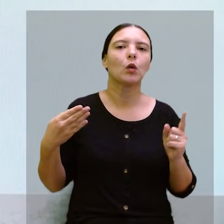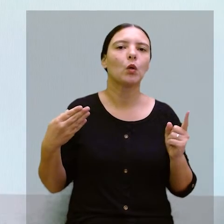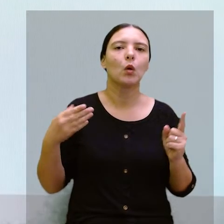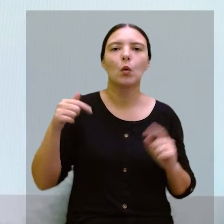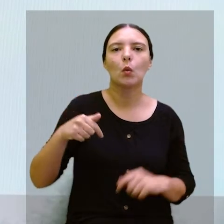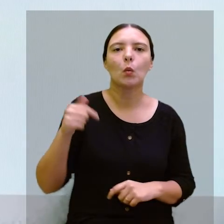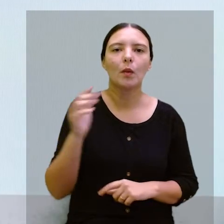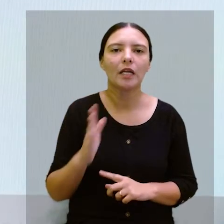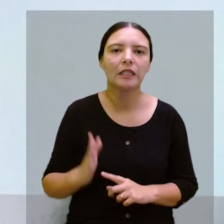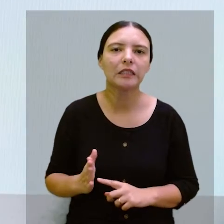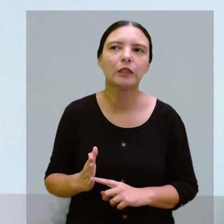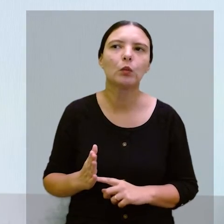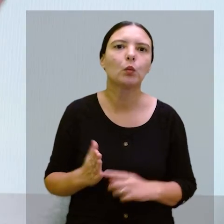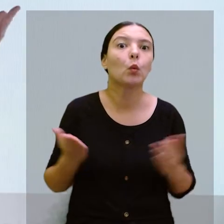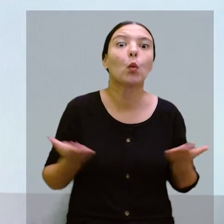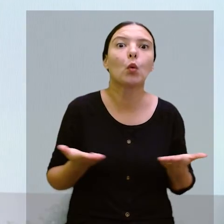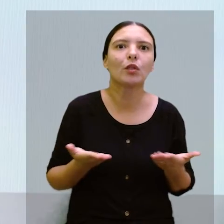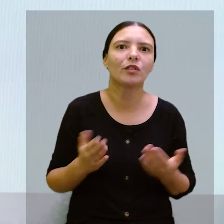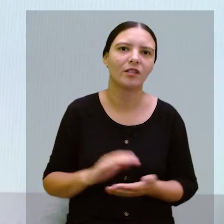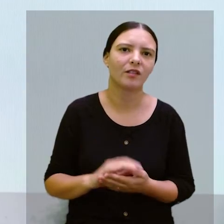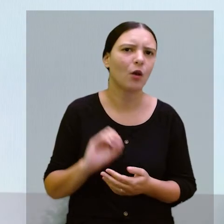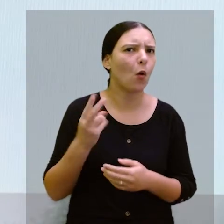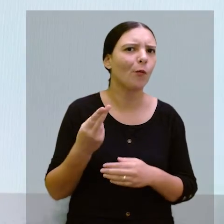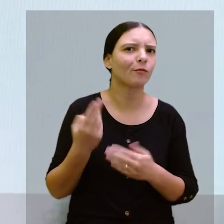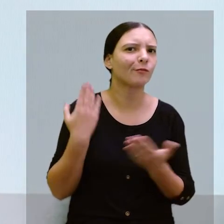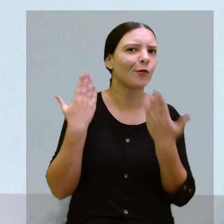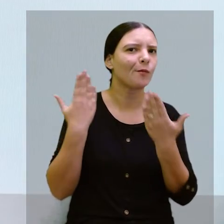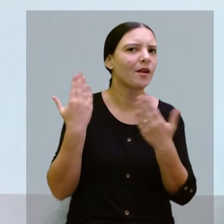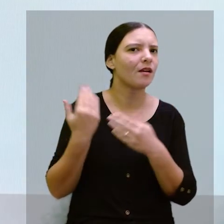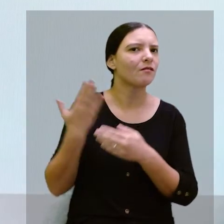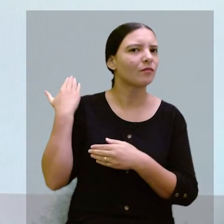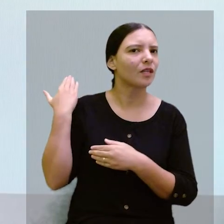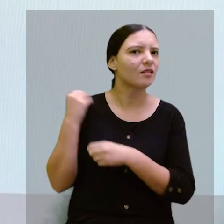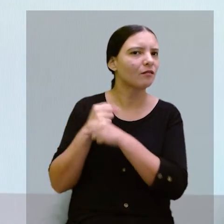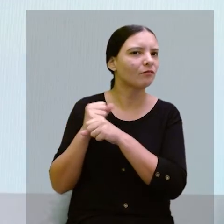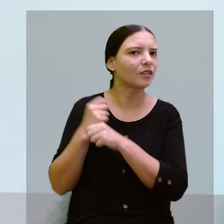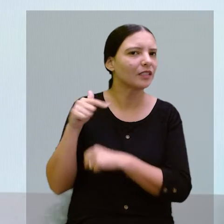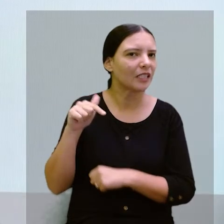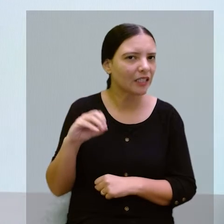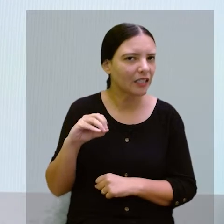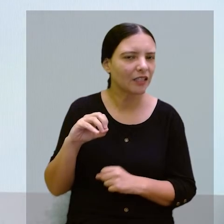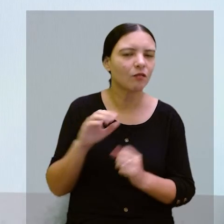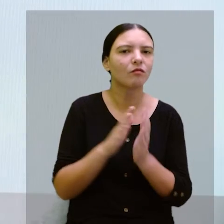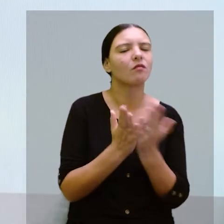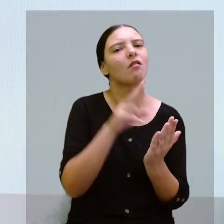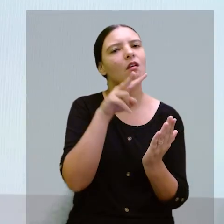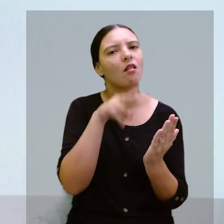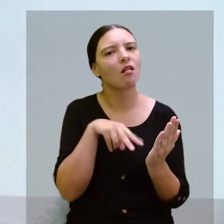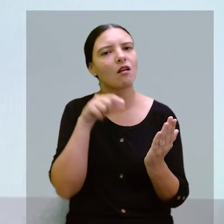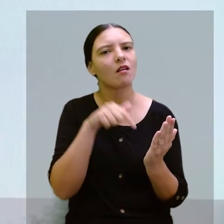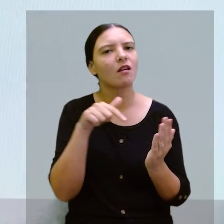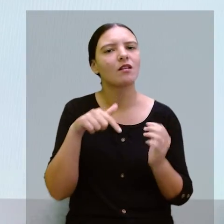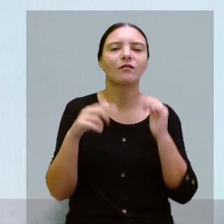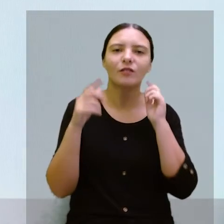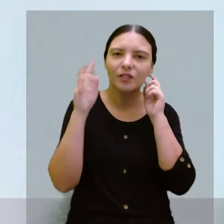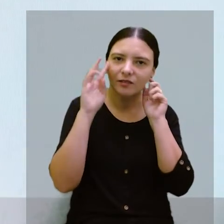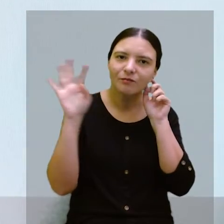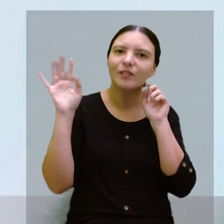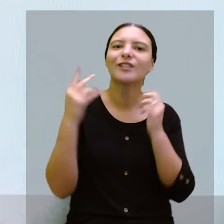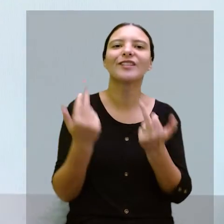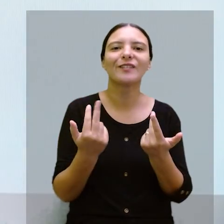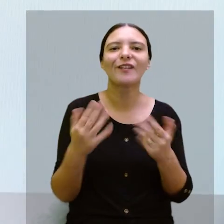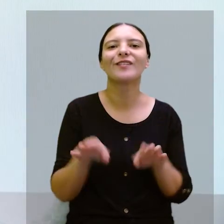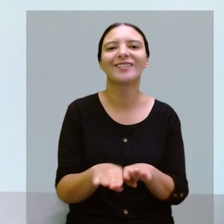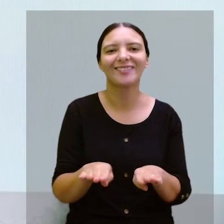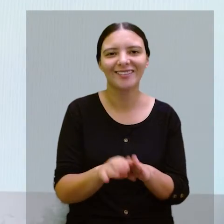no Brasil hoje, ou nos anos 70? Lendo os romances dessa época em torno desse tema, você vai ter esse imaginário sendo construído